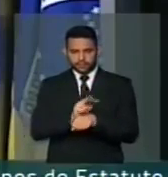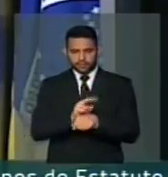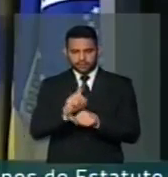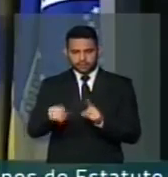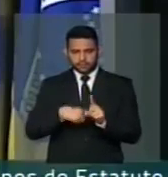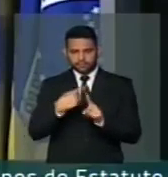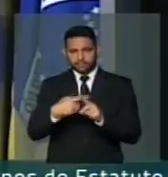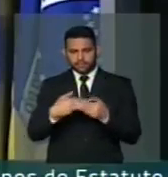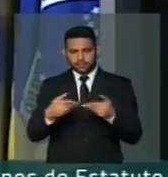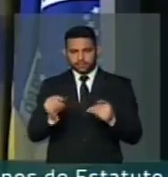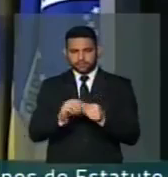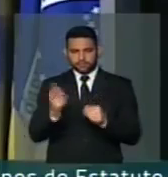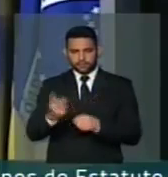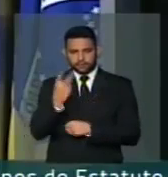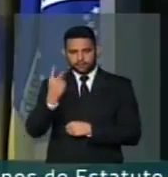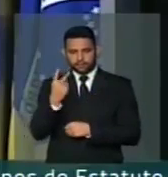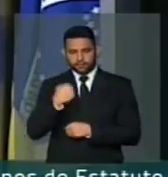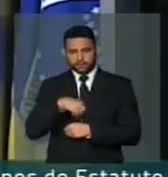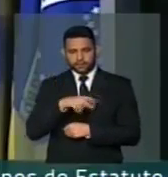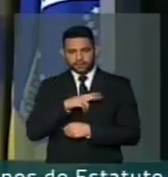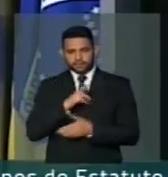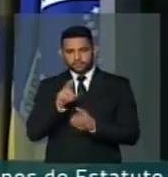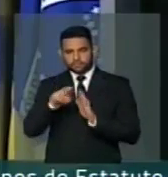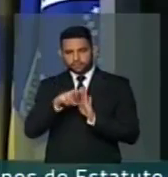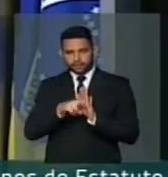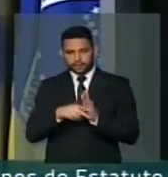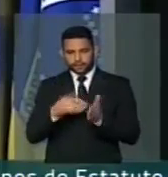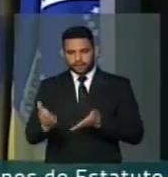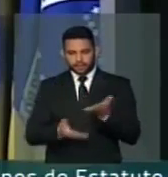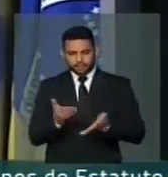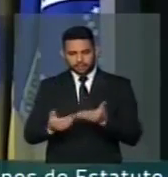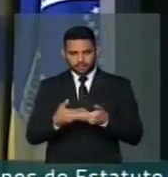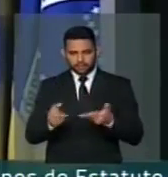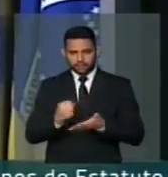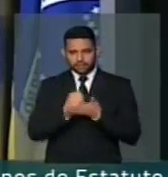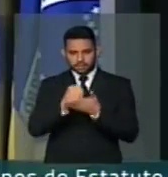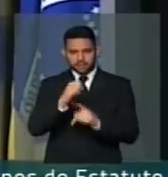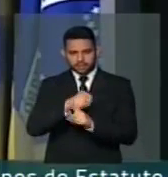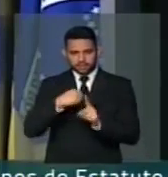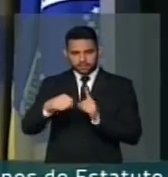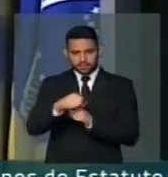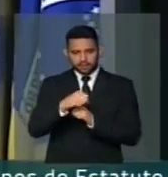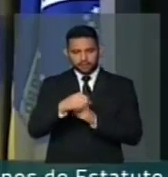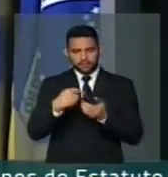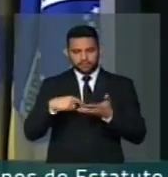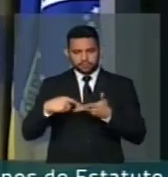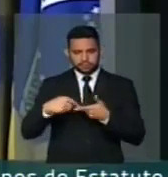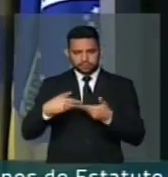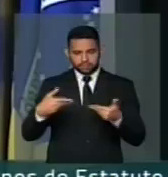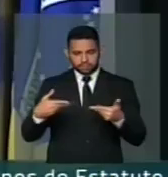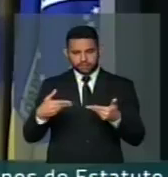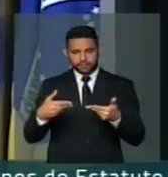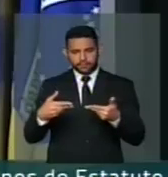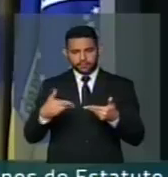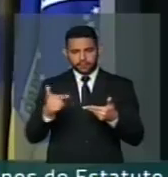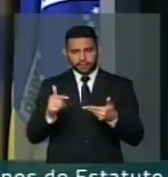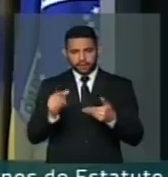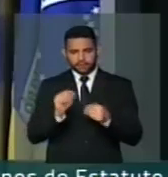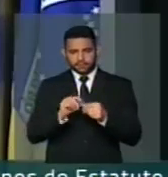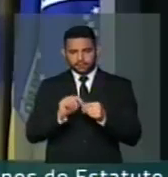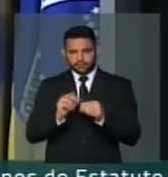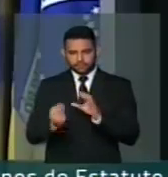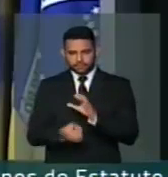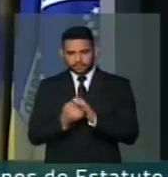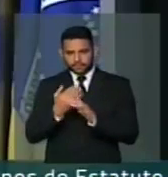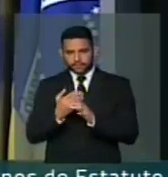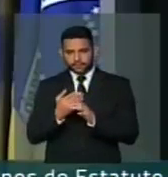de mais altos custos de educação corretiva, tratamento clínico, assistência social, quando os circuitos neuronais não são